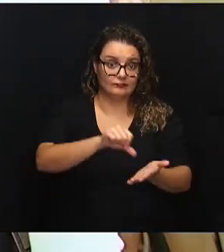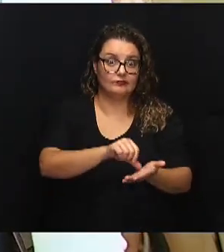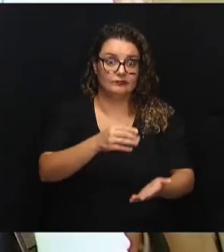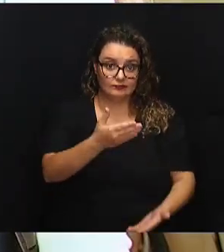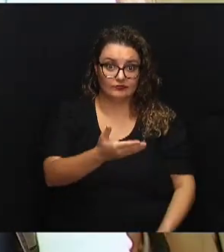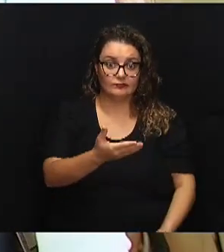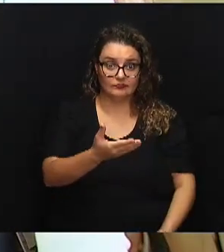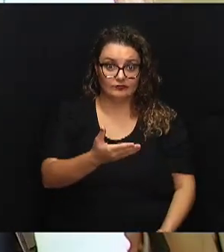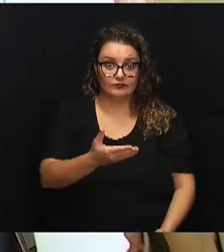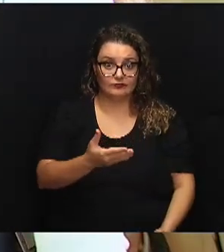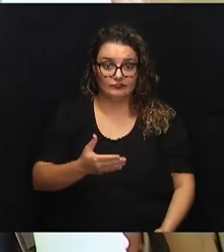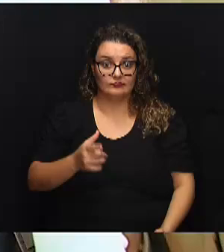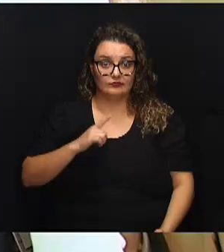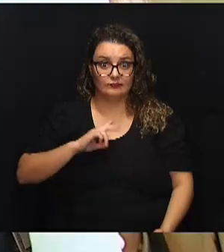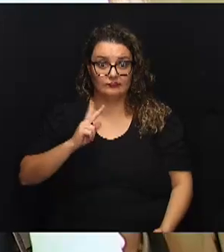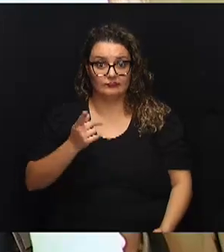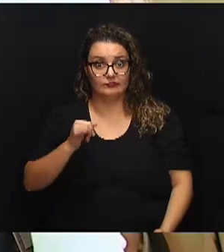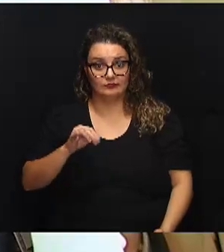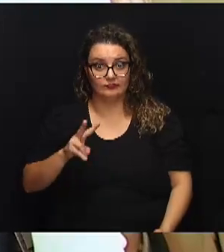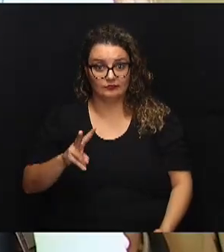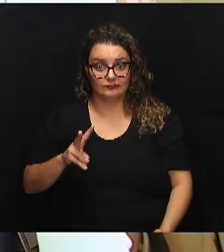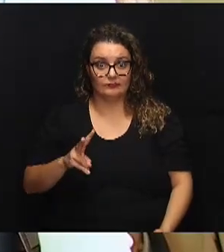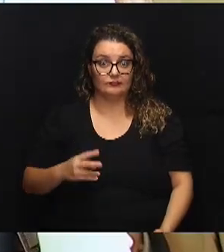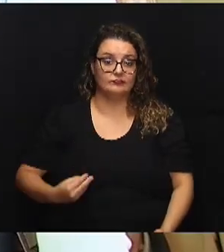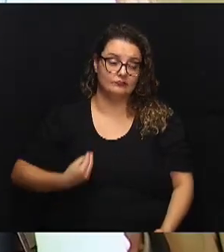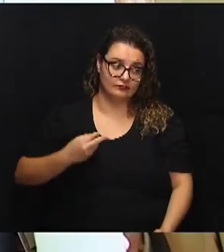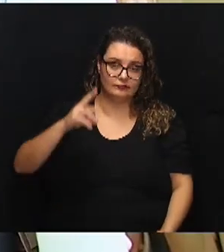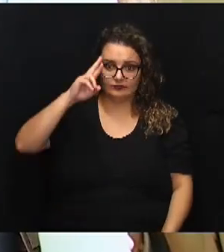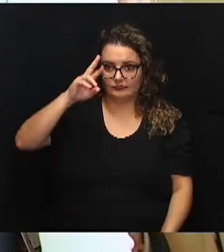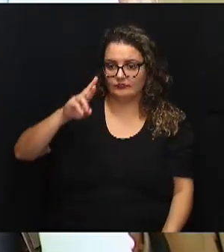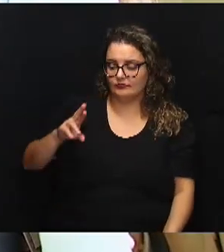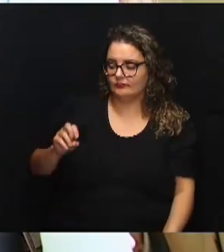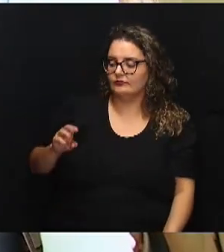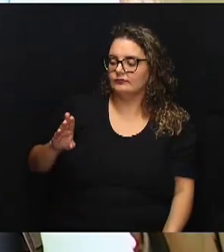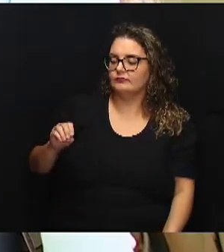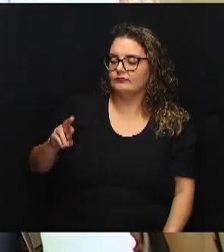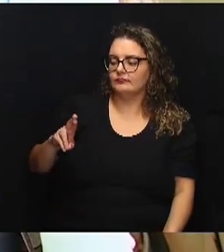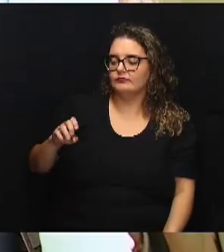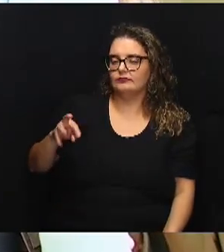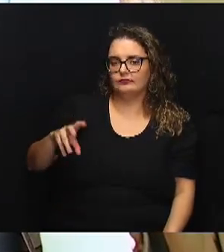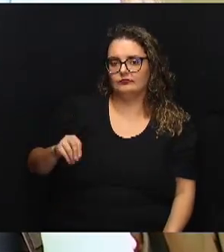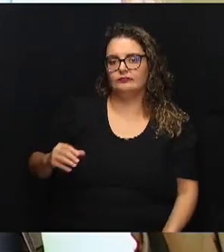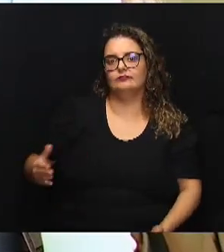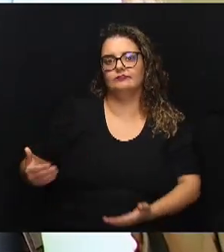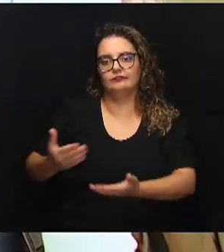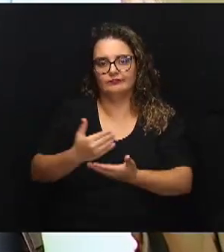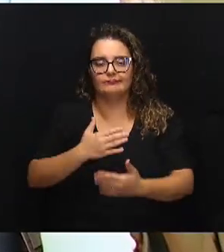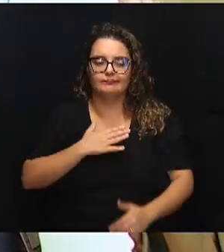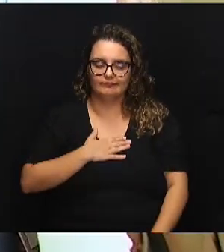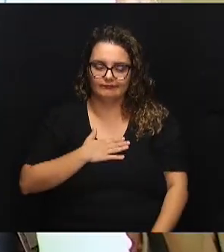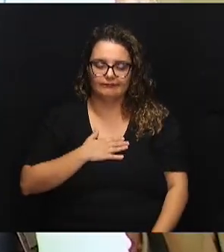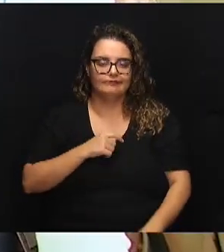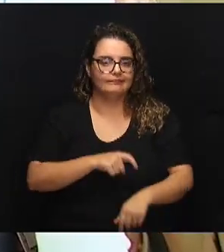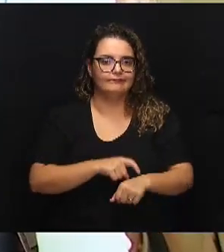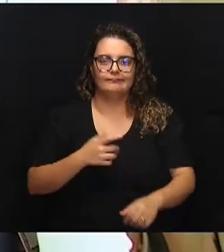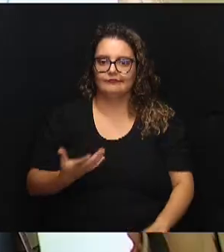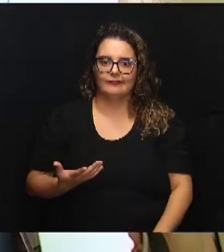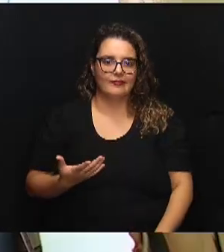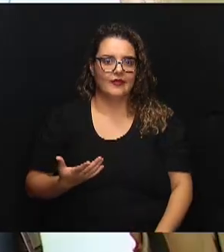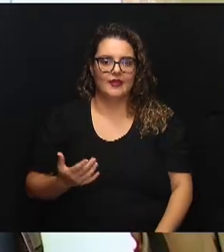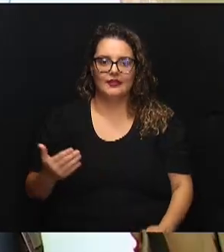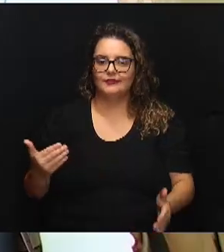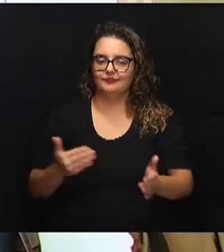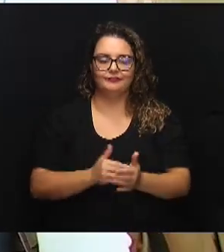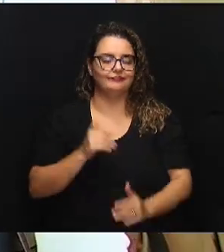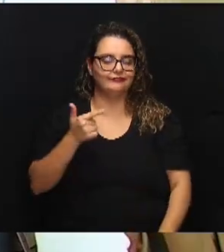as pessoas que contêm HIV, e a vida do seu Robertinho, grande homem que me acolheu no maior momento que eu falei, agora não tem mais